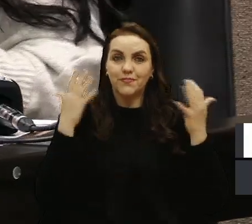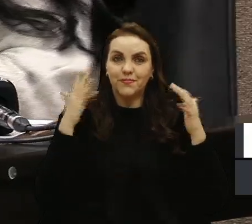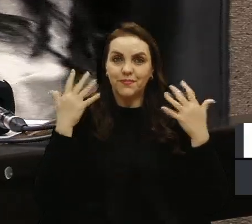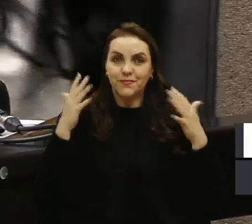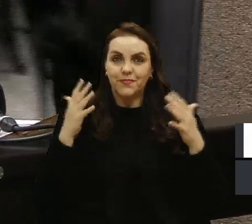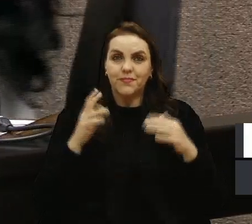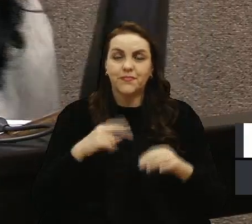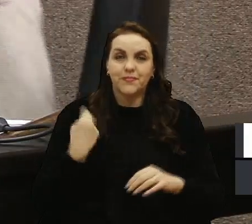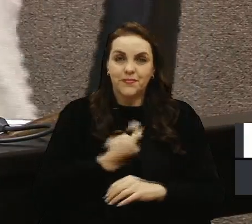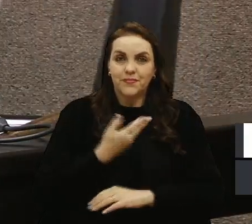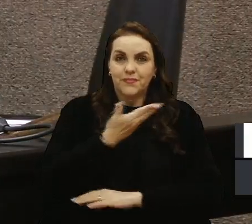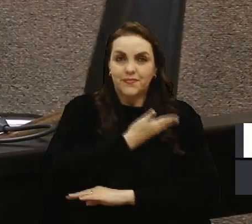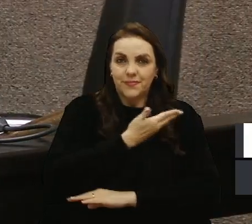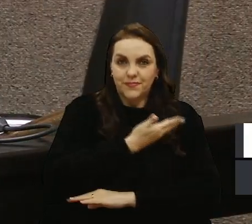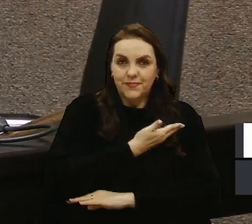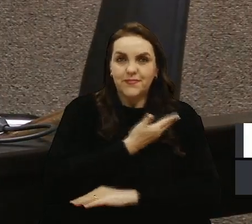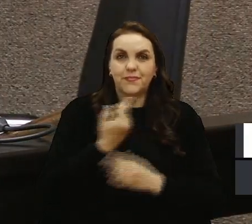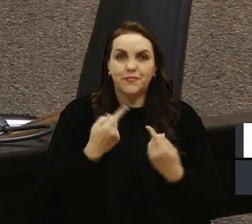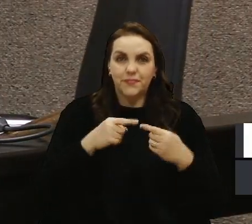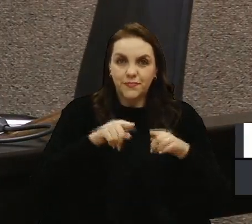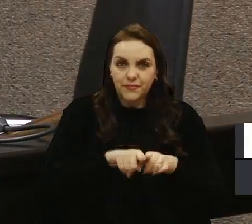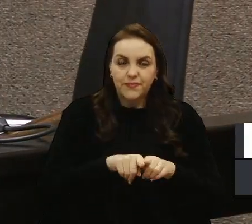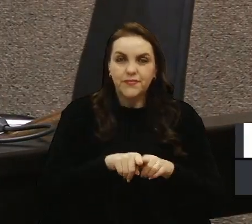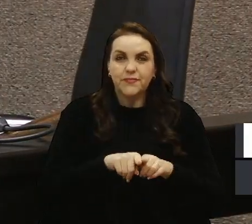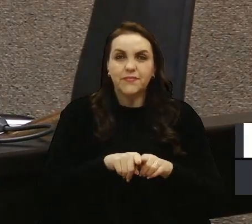à nossa amiga, parceira,